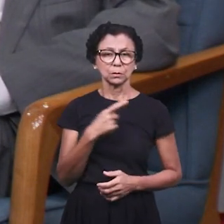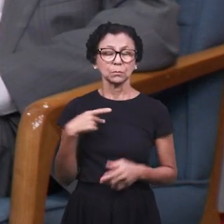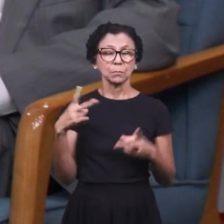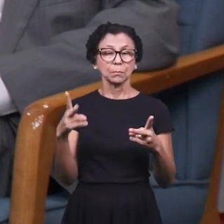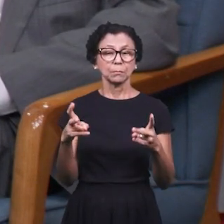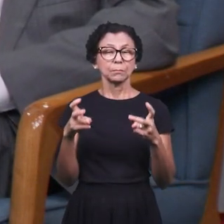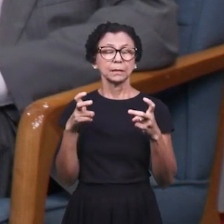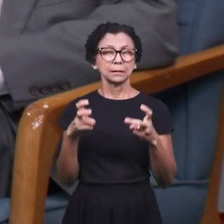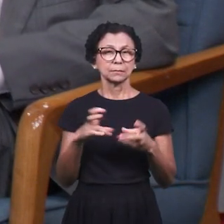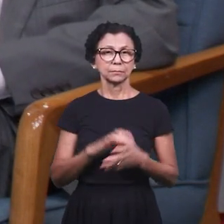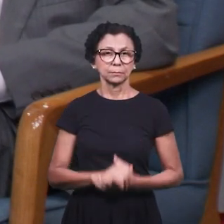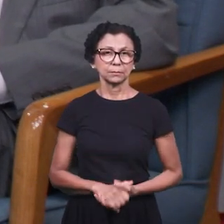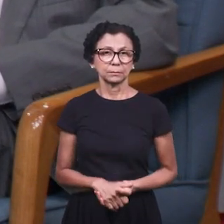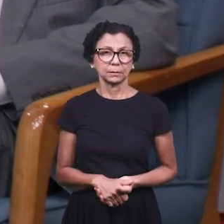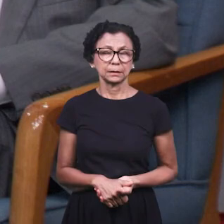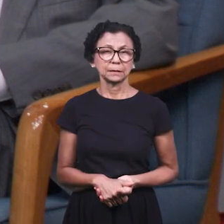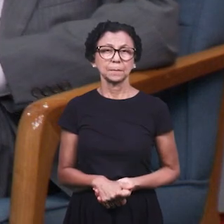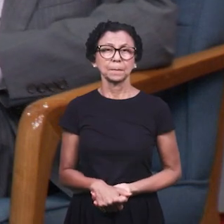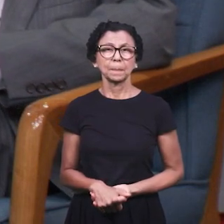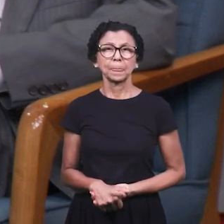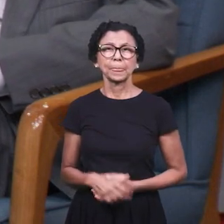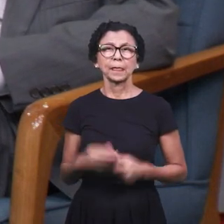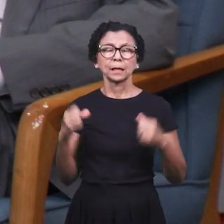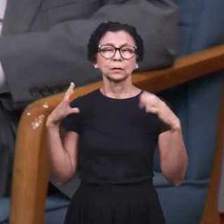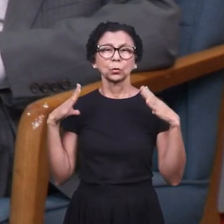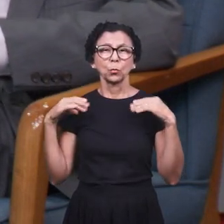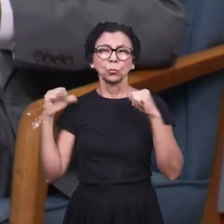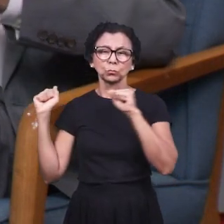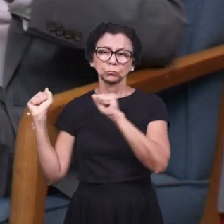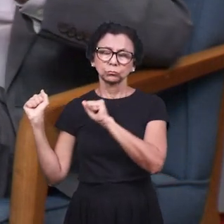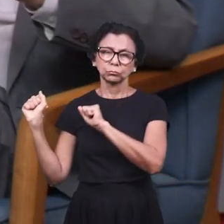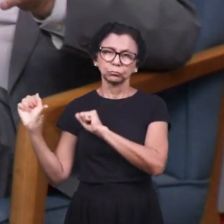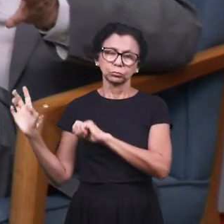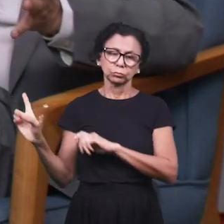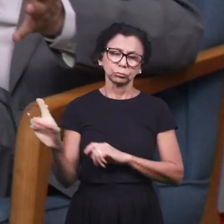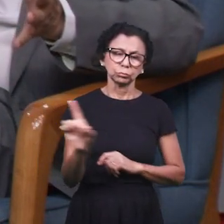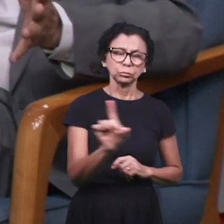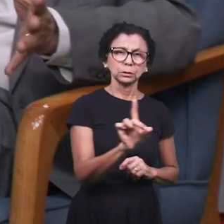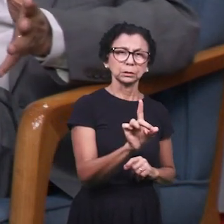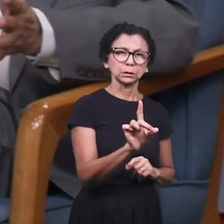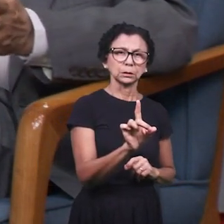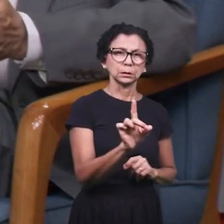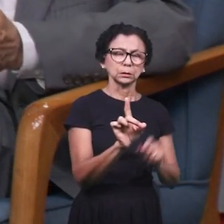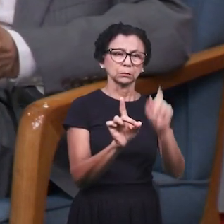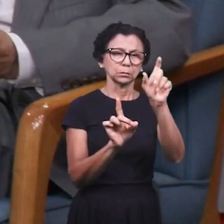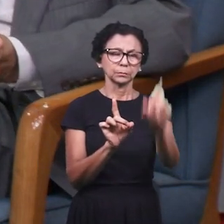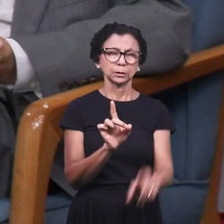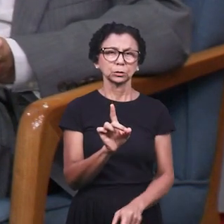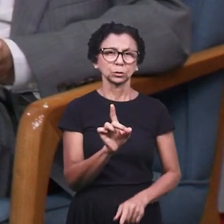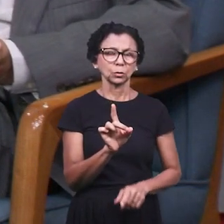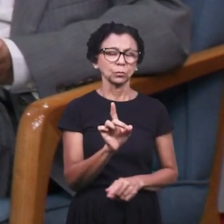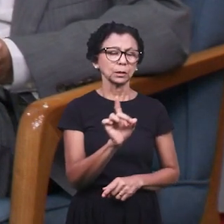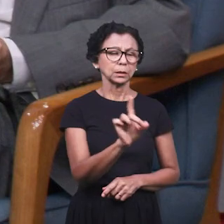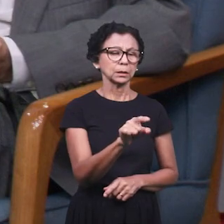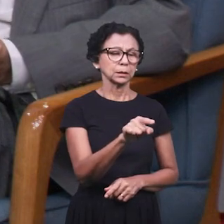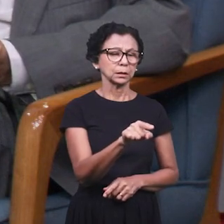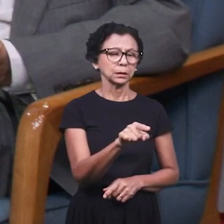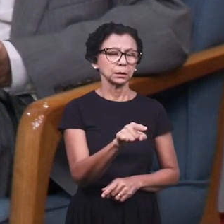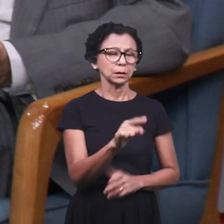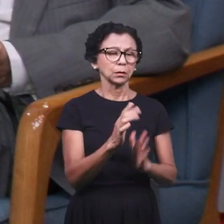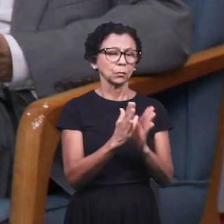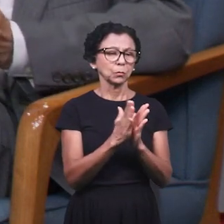um determinado anjo vinha, voava em direção àquela pessoa que estava